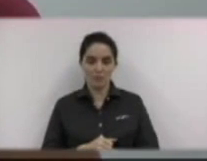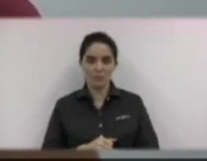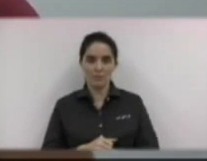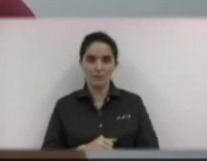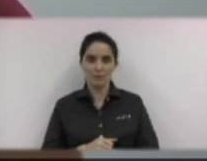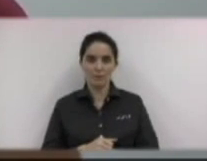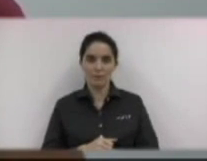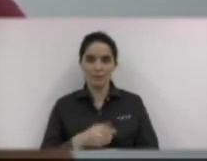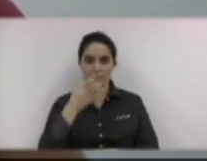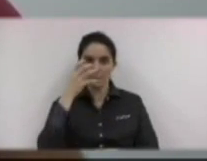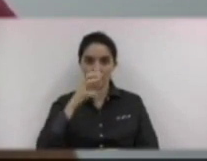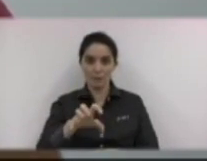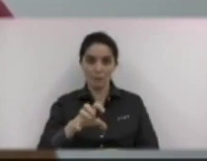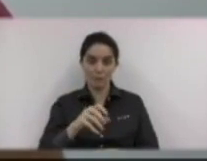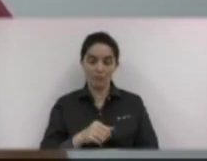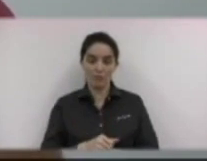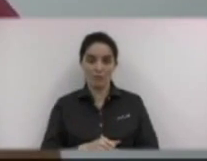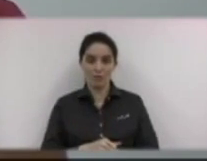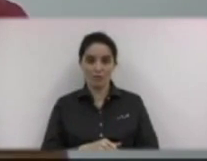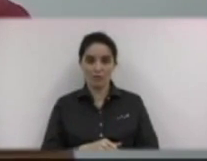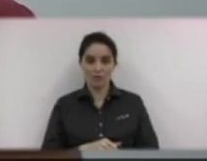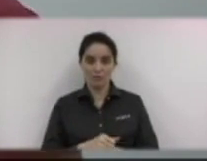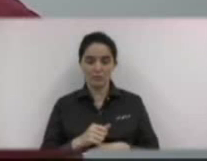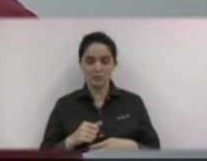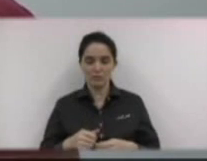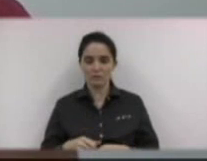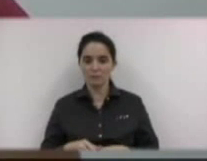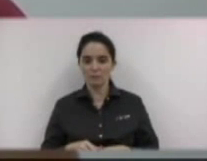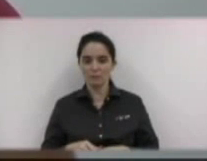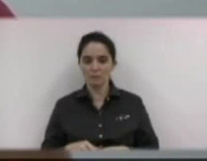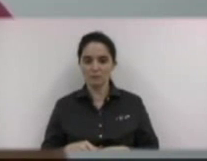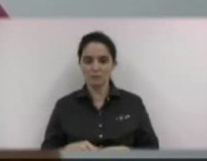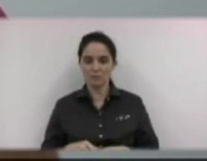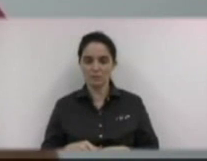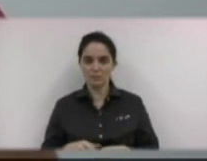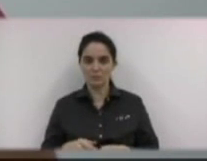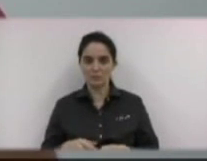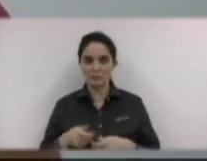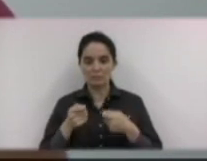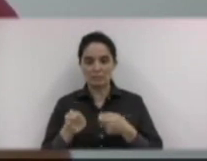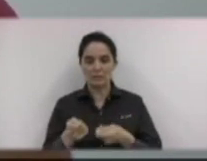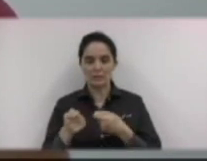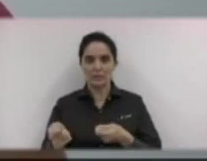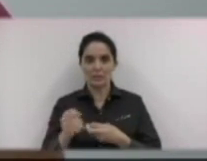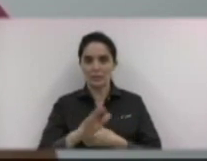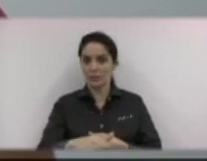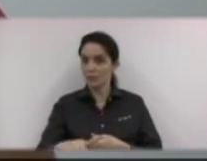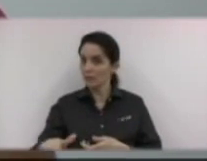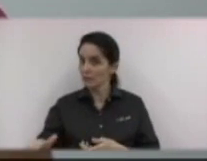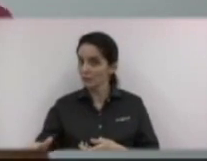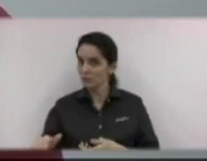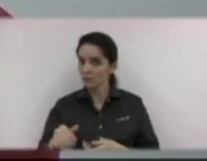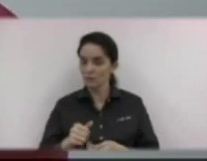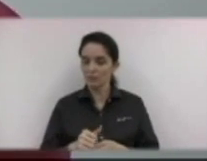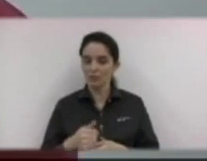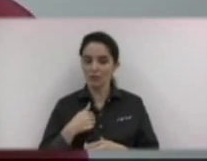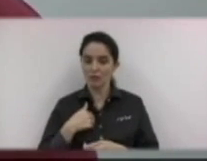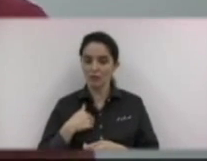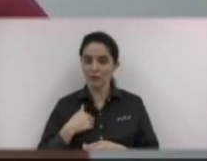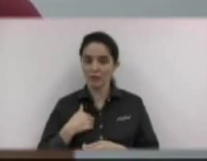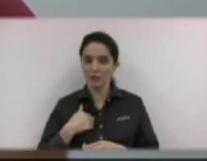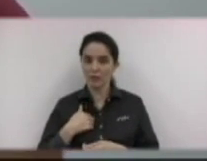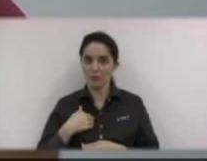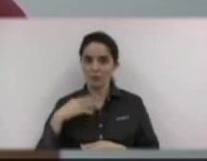eu processei ele na justiça e recentemente ganhei uma pequena indenização dele. Ele ainda não pagou, mas eu espero que